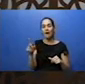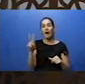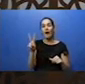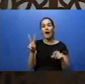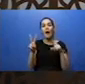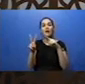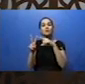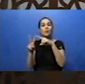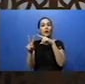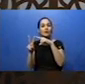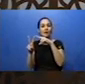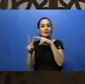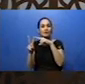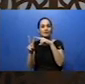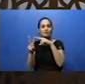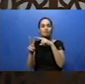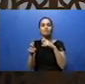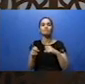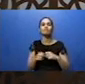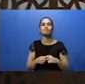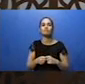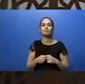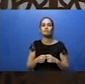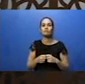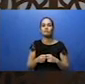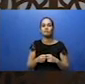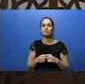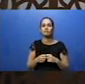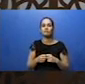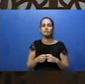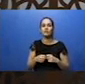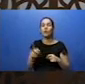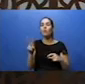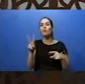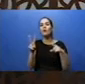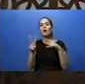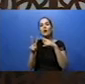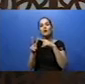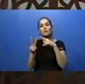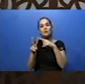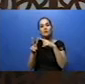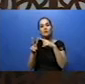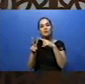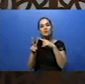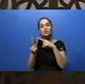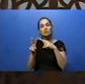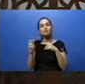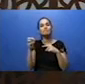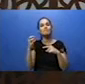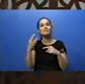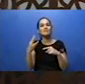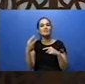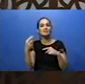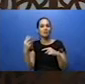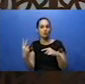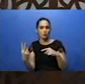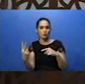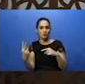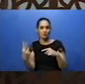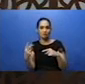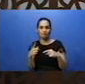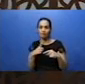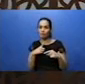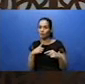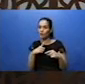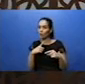Cancelo esse 2 com esse 2, x. X é raiz de 32. Não tem na tabuada